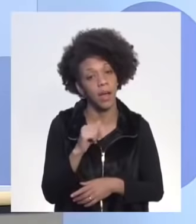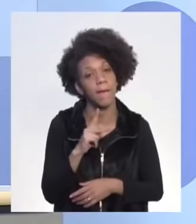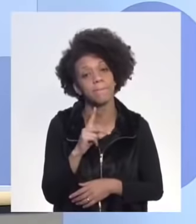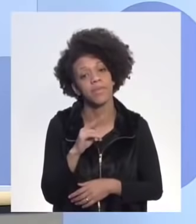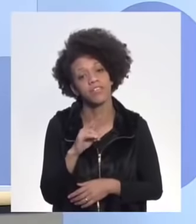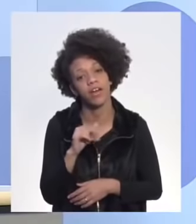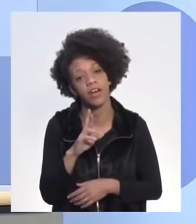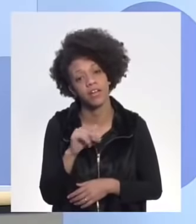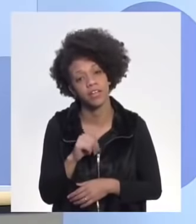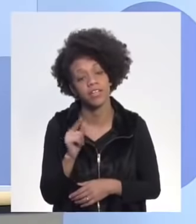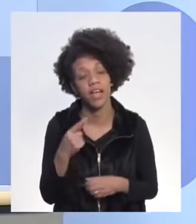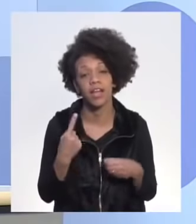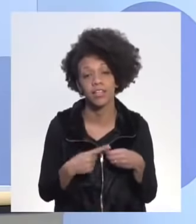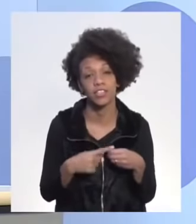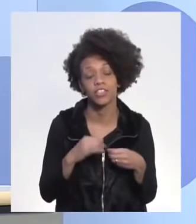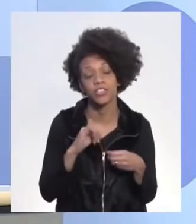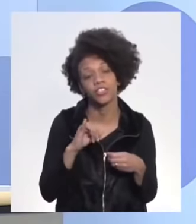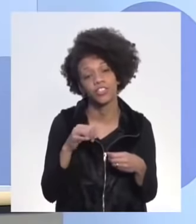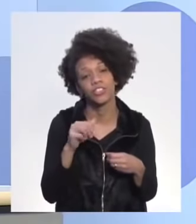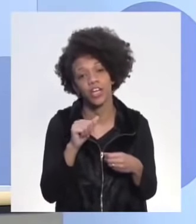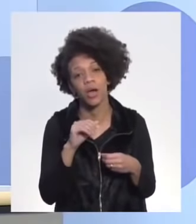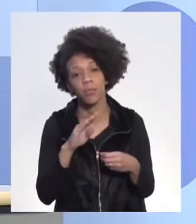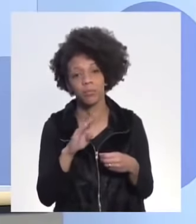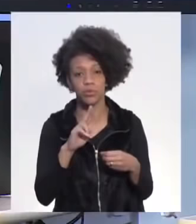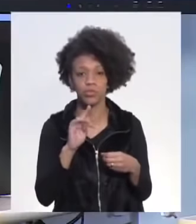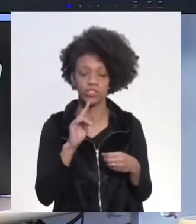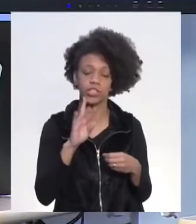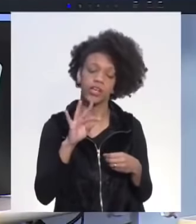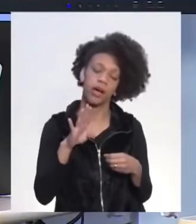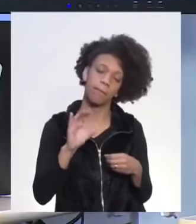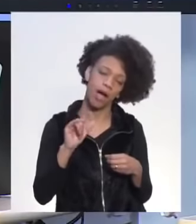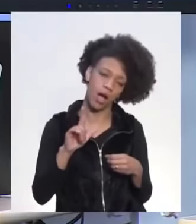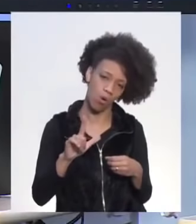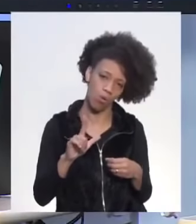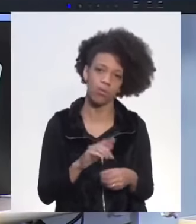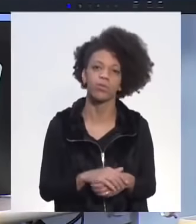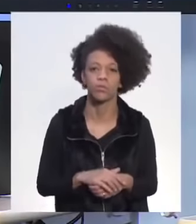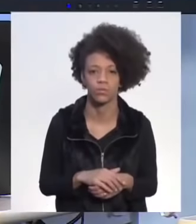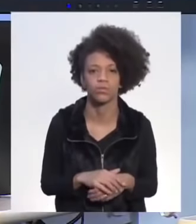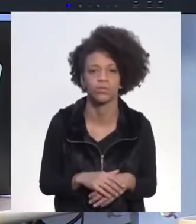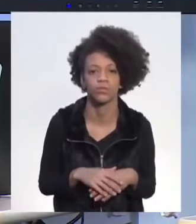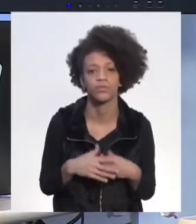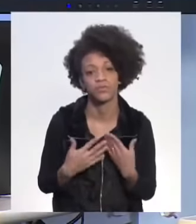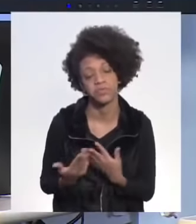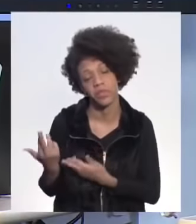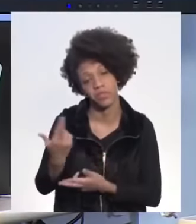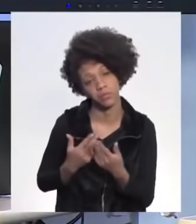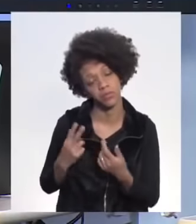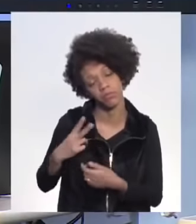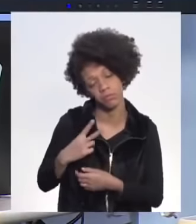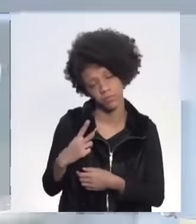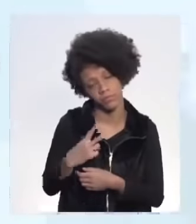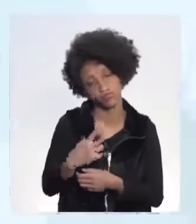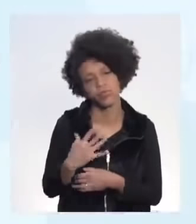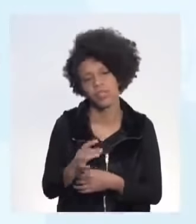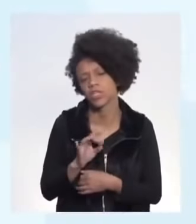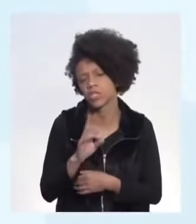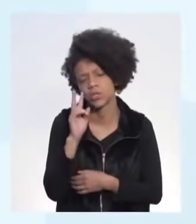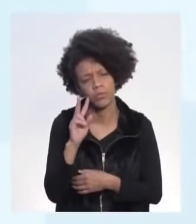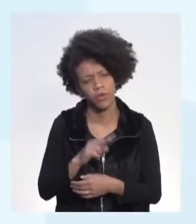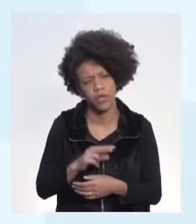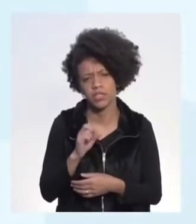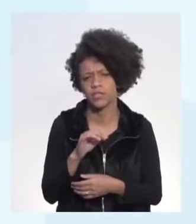é de Jaboticabó. Obrigada, Pro. Muito obrigada. Então... ok, aí eram respostas pessoais mesmo, né? Então era para verificar se